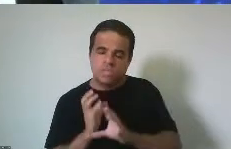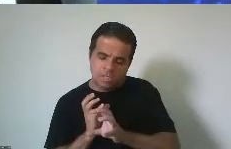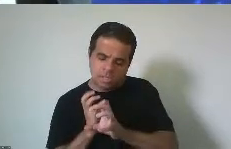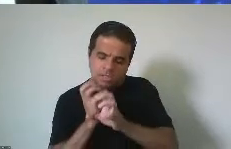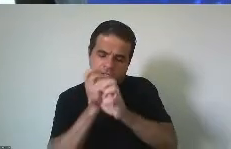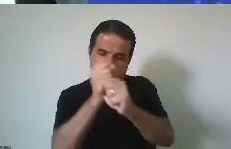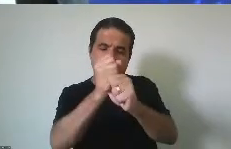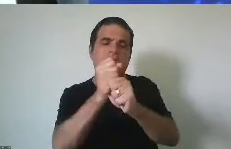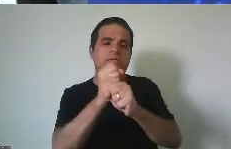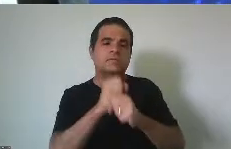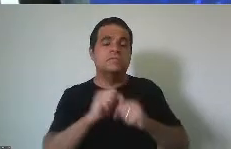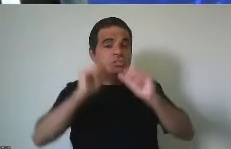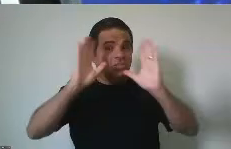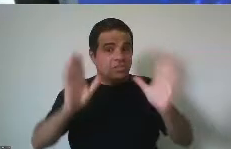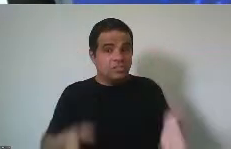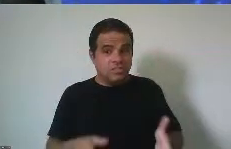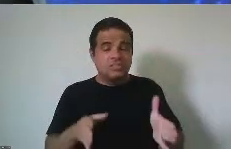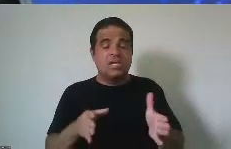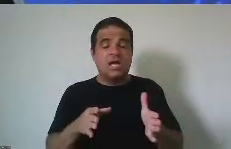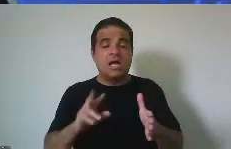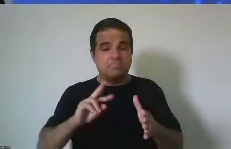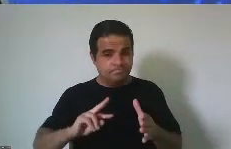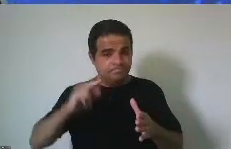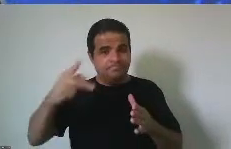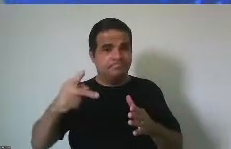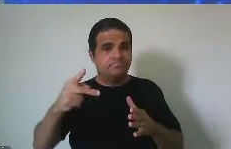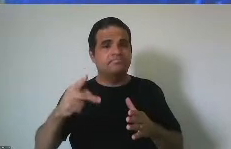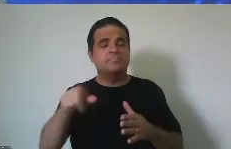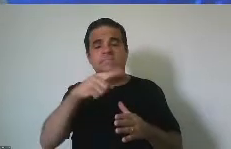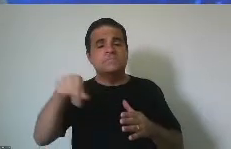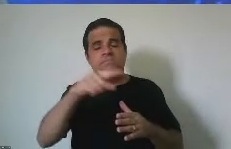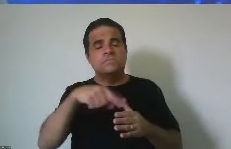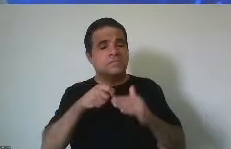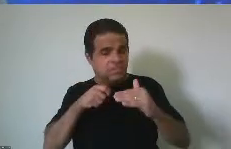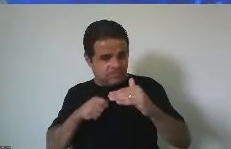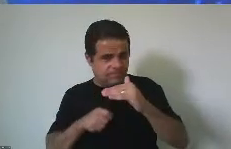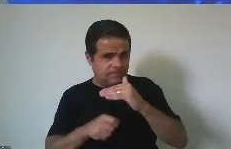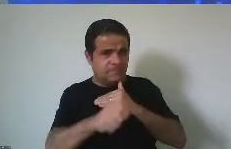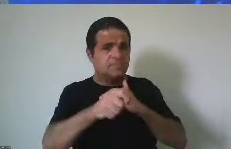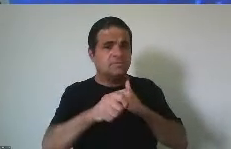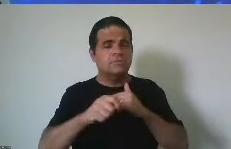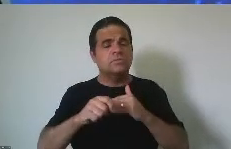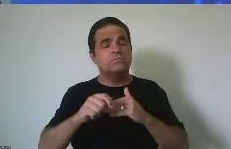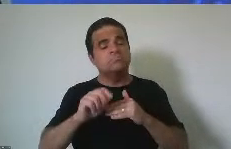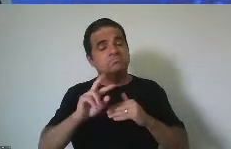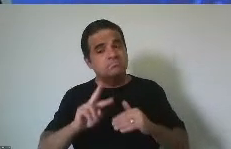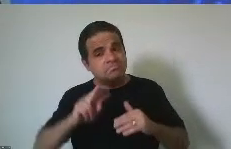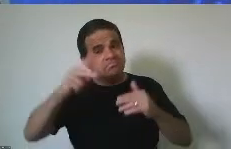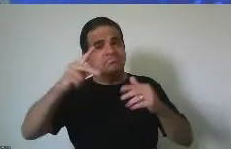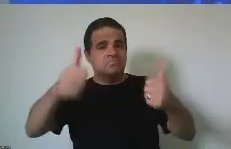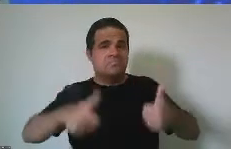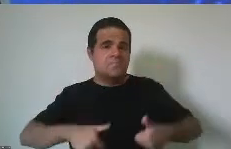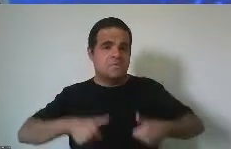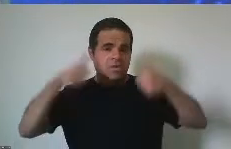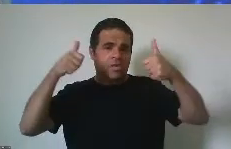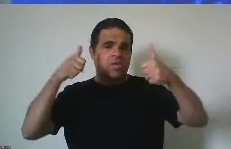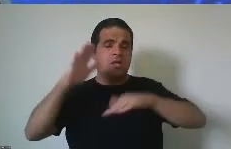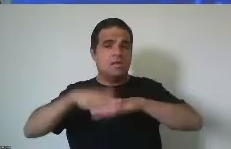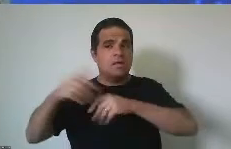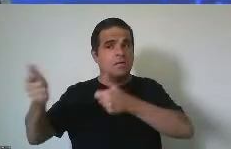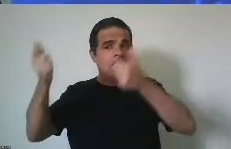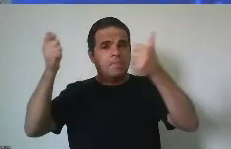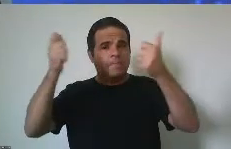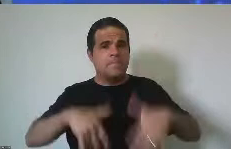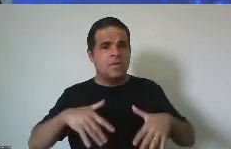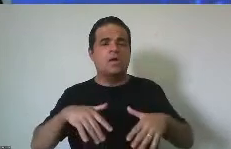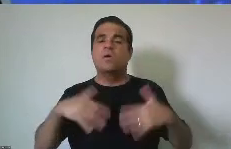linhas que estaríamos repotenciando e naqueles investimentos de reforços e melhorias que como o Rui falou faz parte